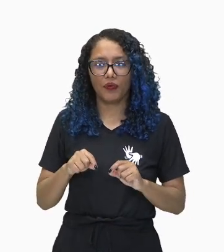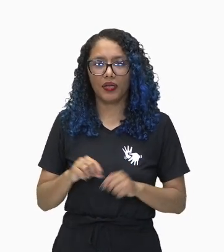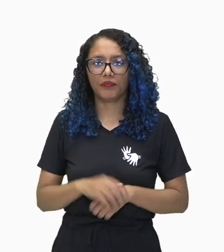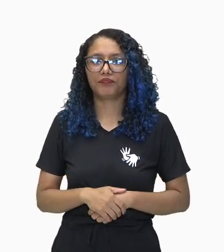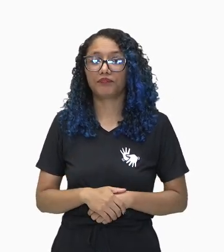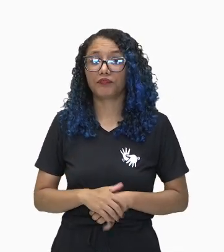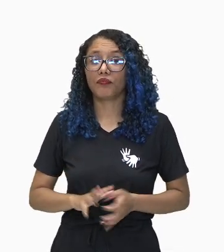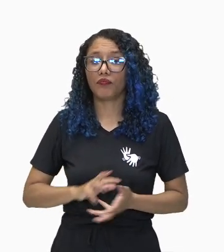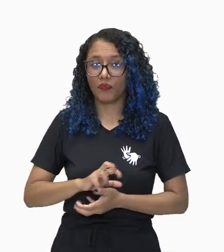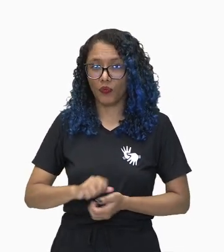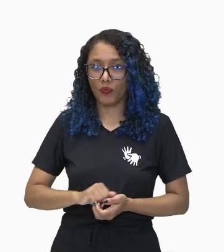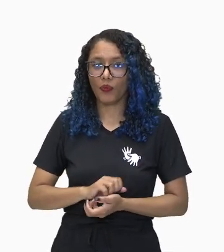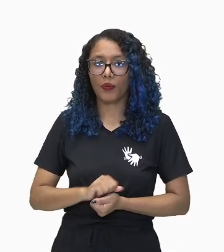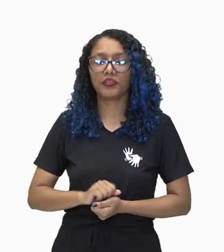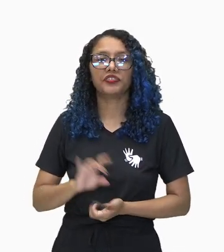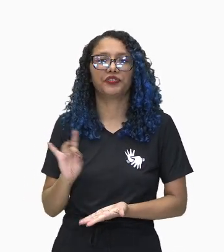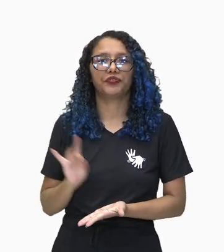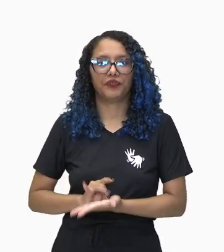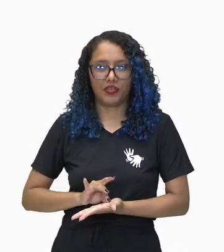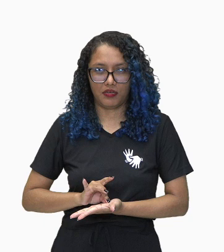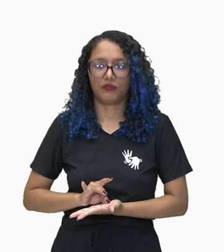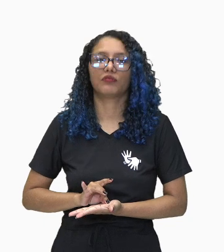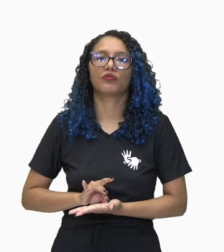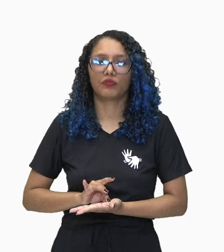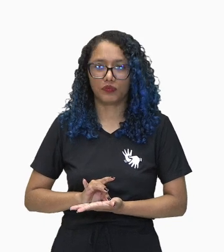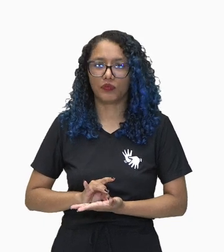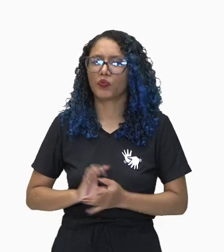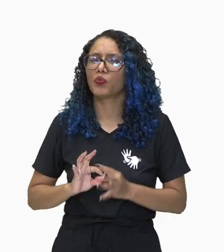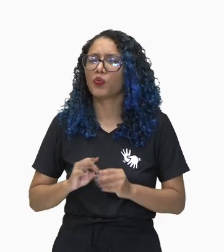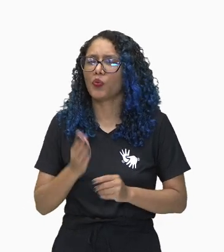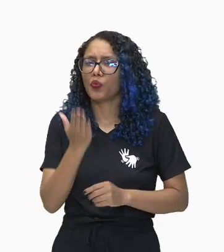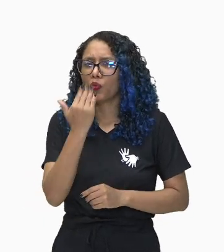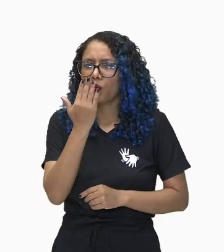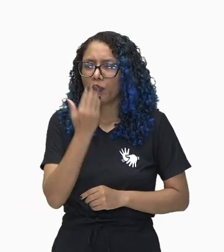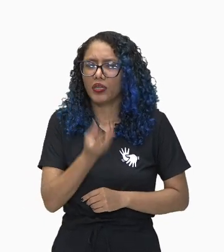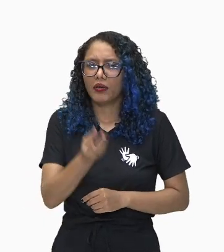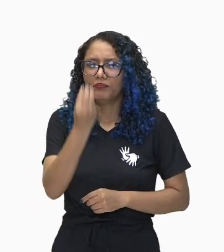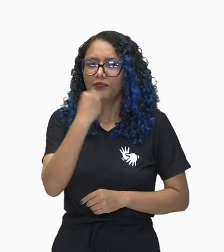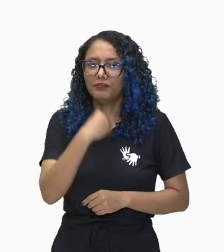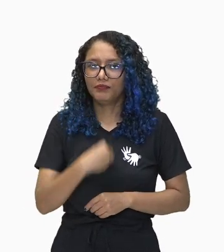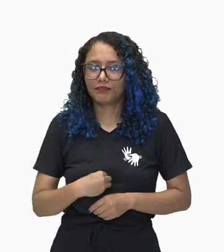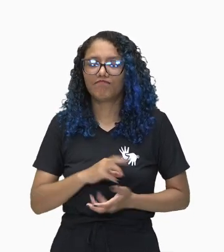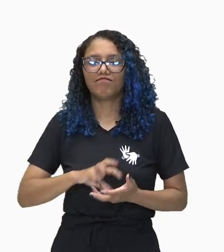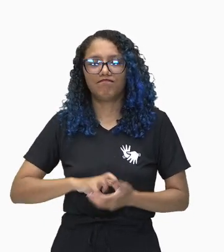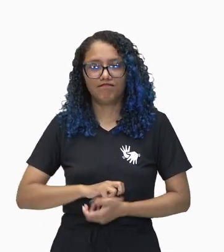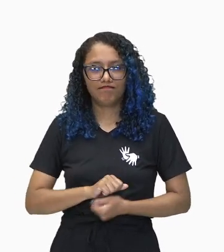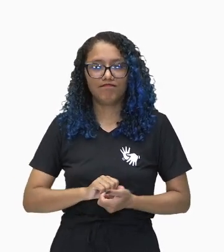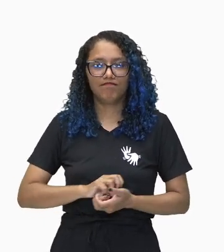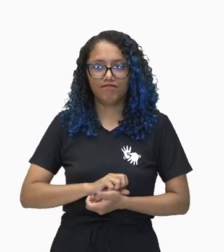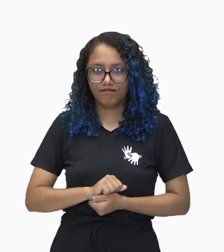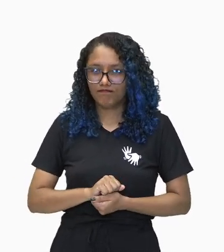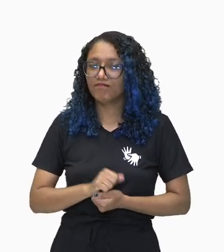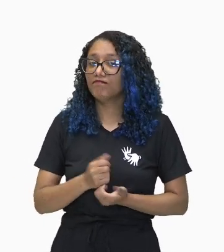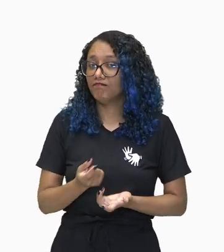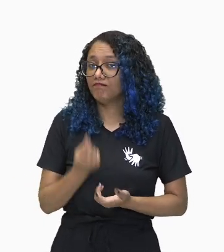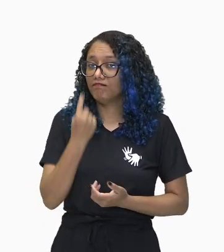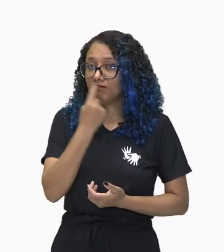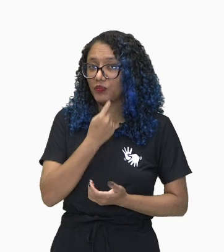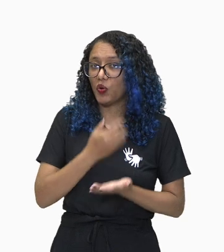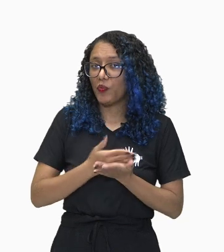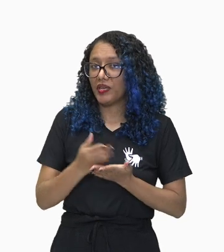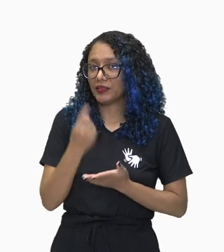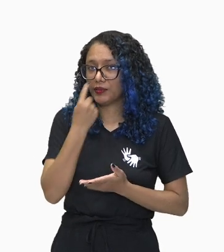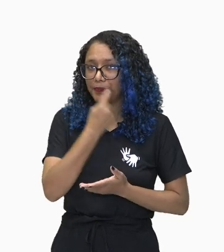digestão, transformando todo o alimento que passa a começar pela boca, né? Passa pela